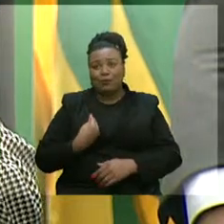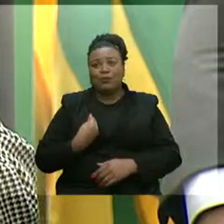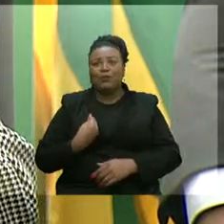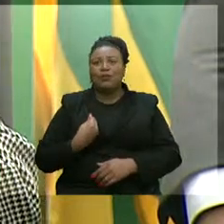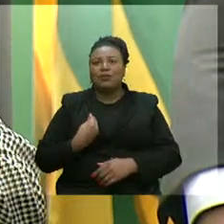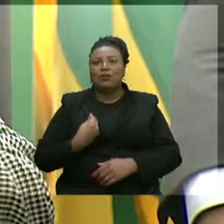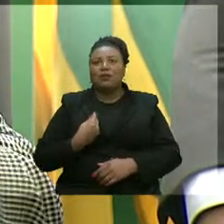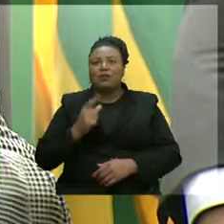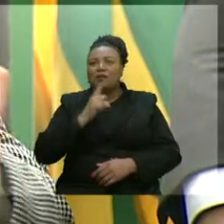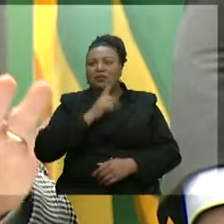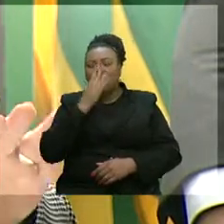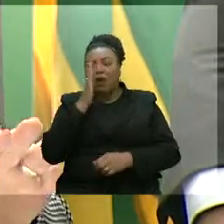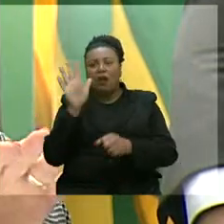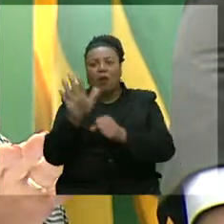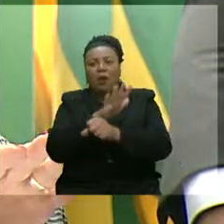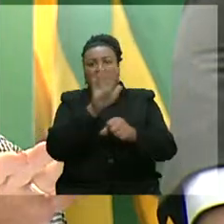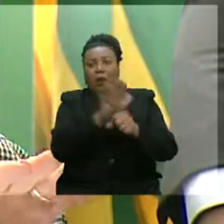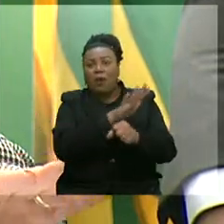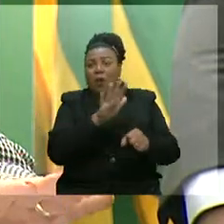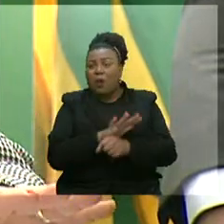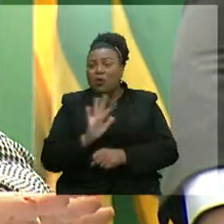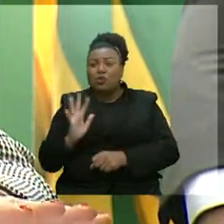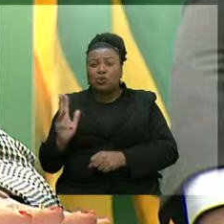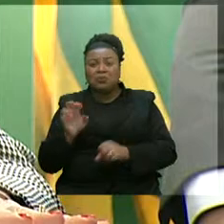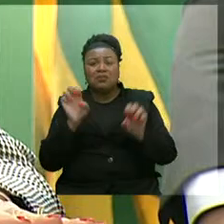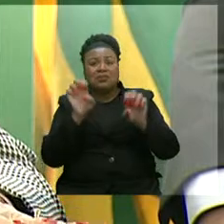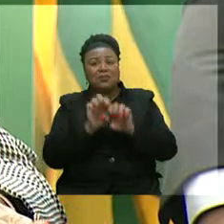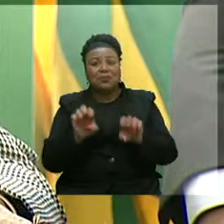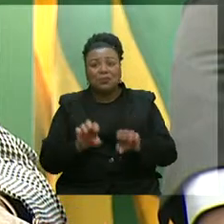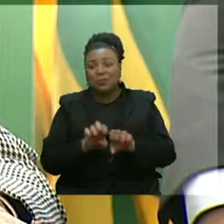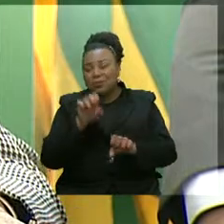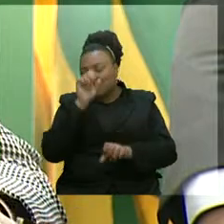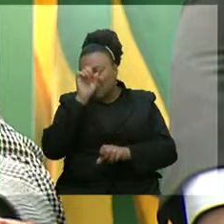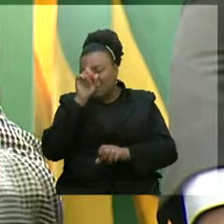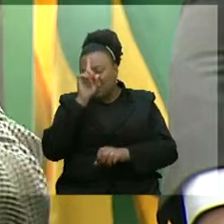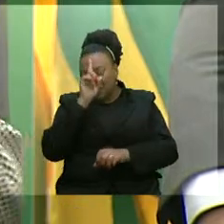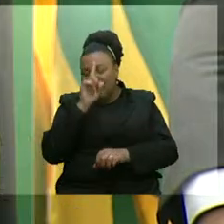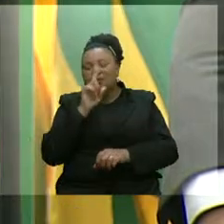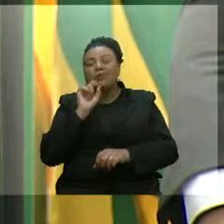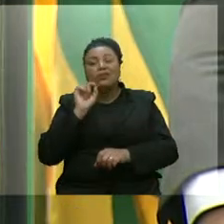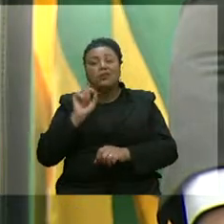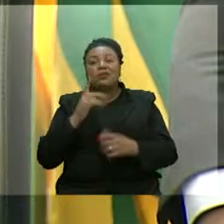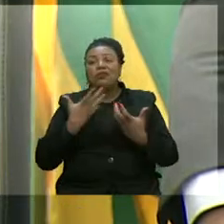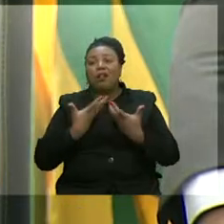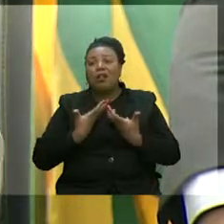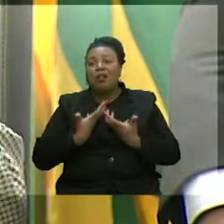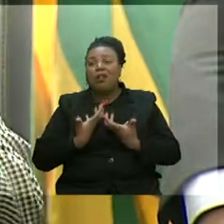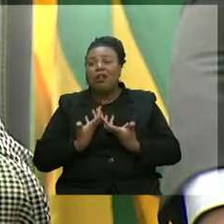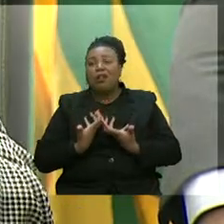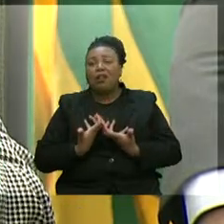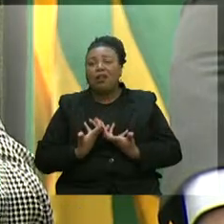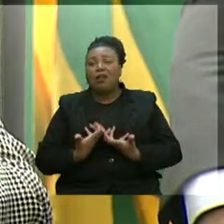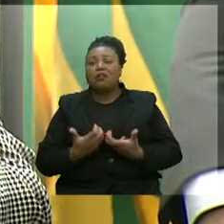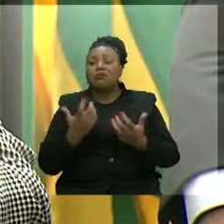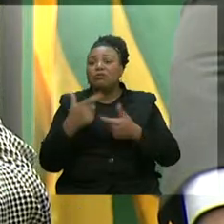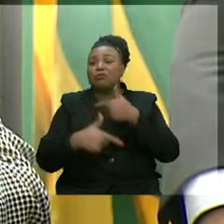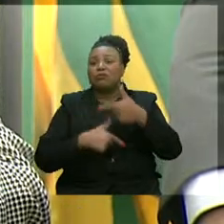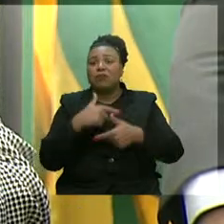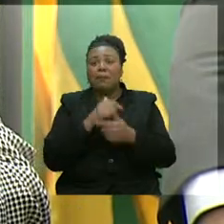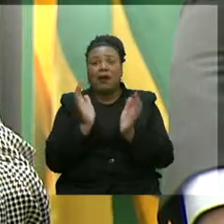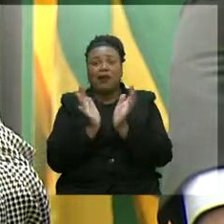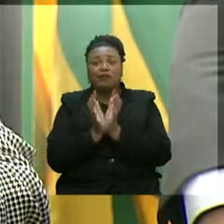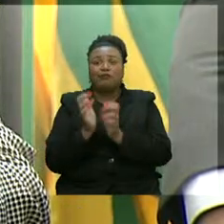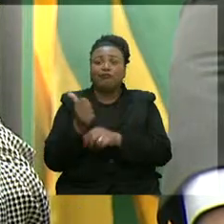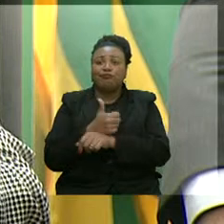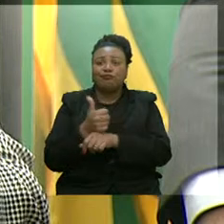de superlotação de todas as estruturas hospitalares, de esgotamento da força de